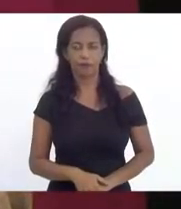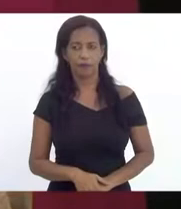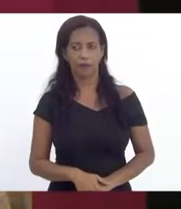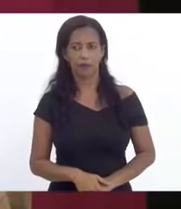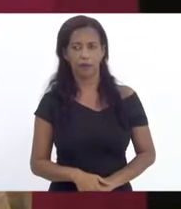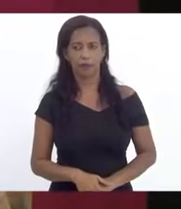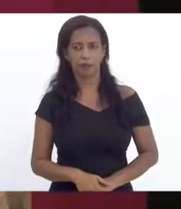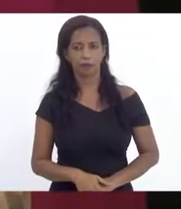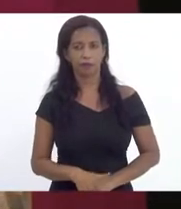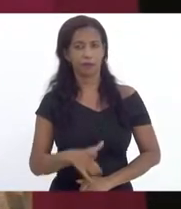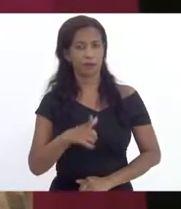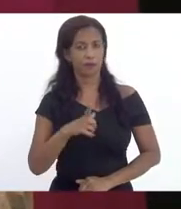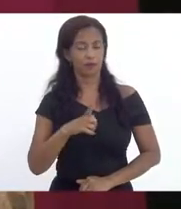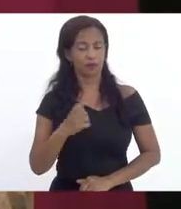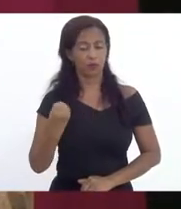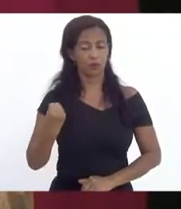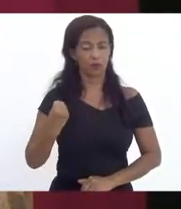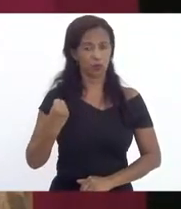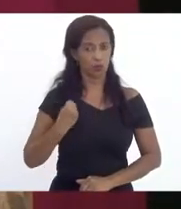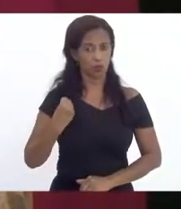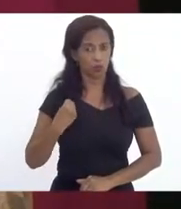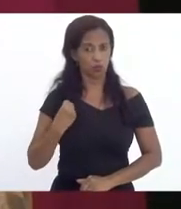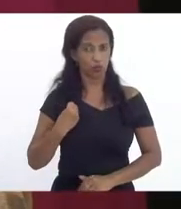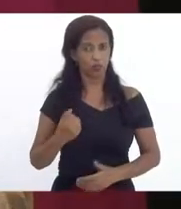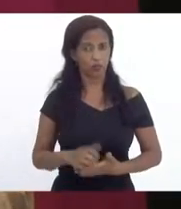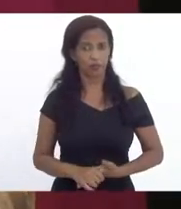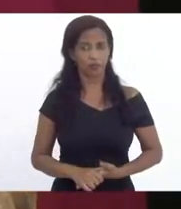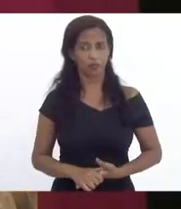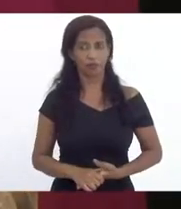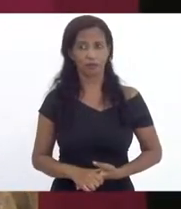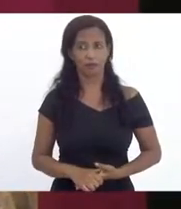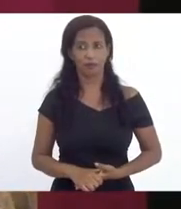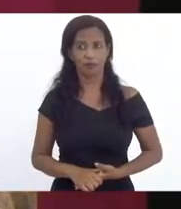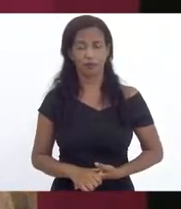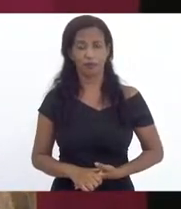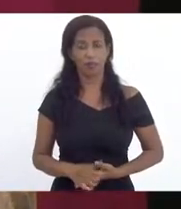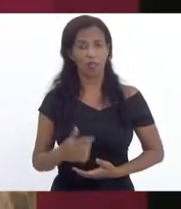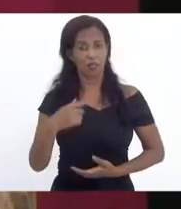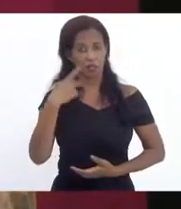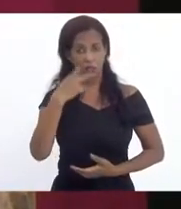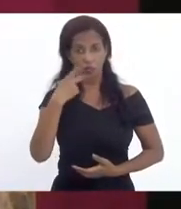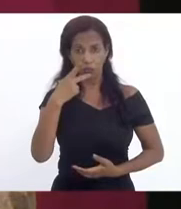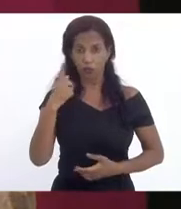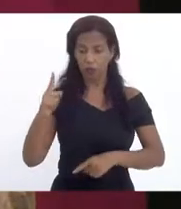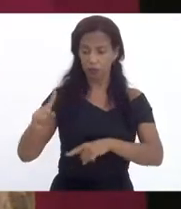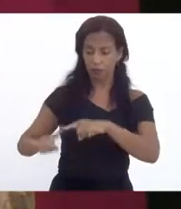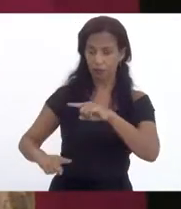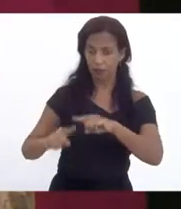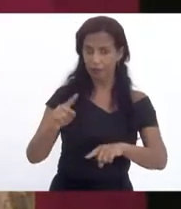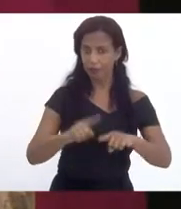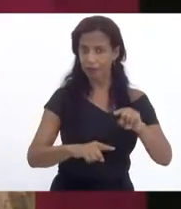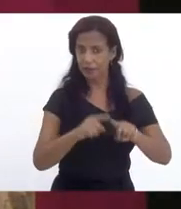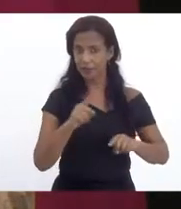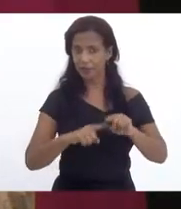Eu tenho números que são assim, e eu estou falando de produto da cadeia